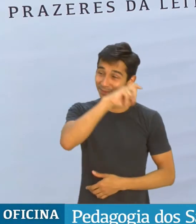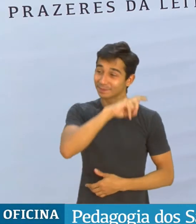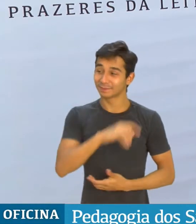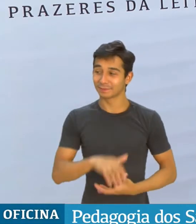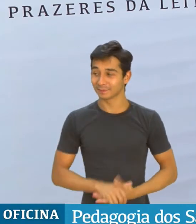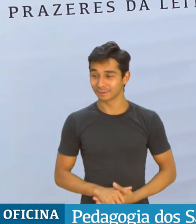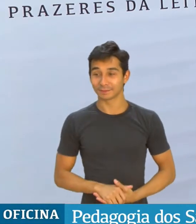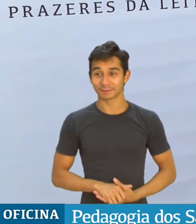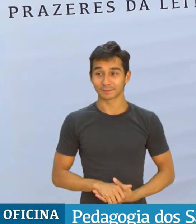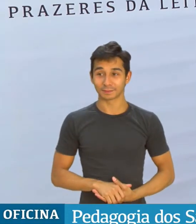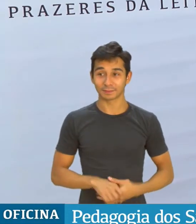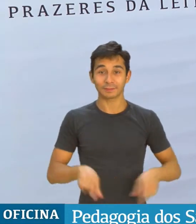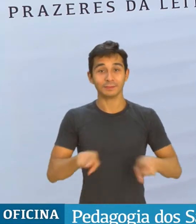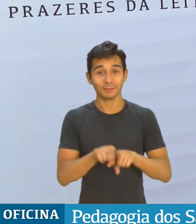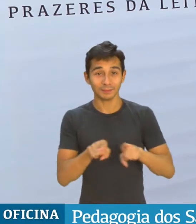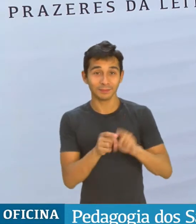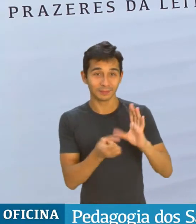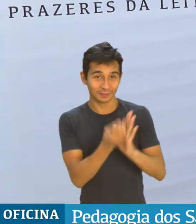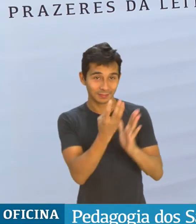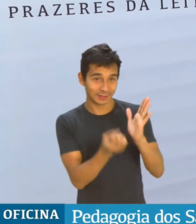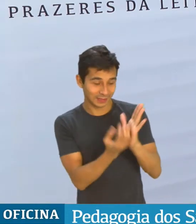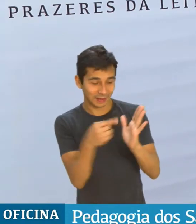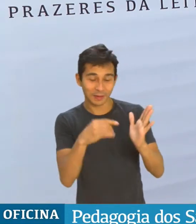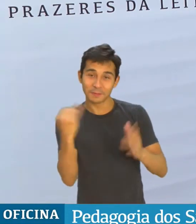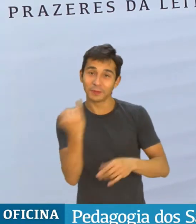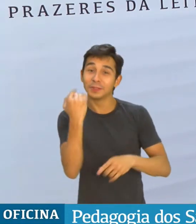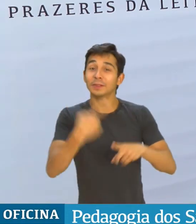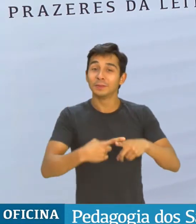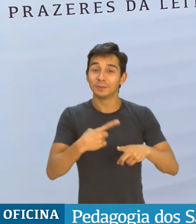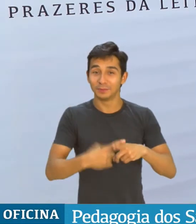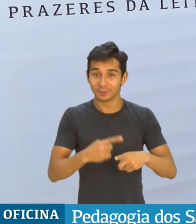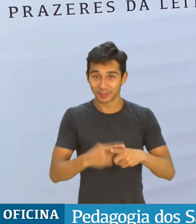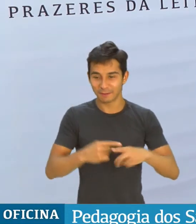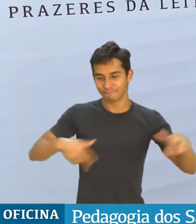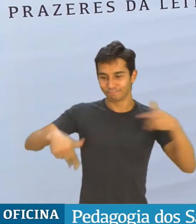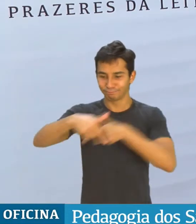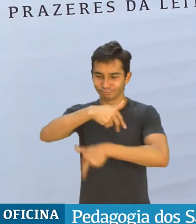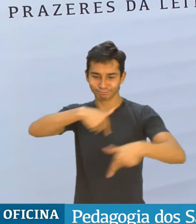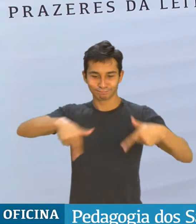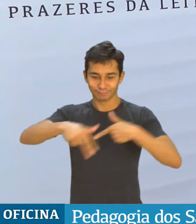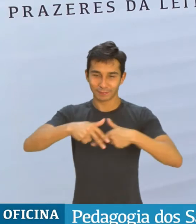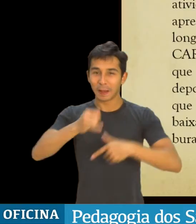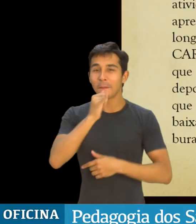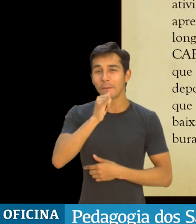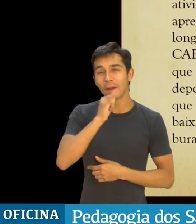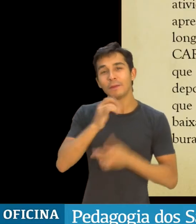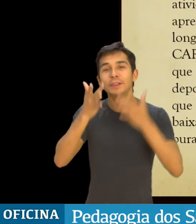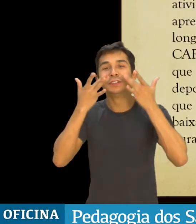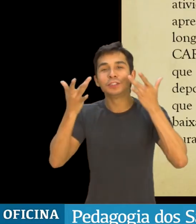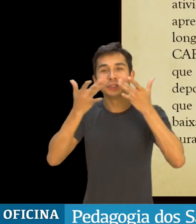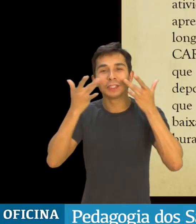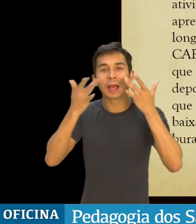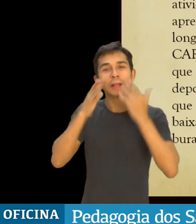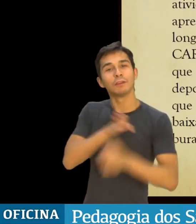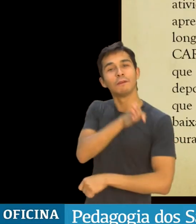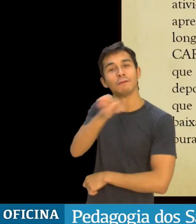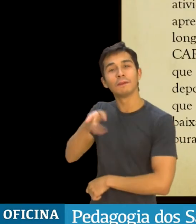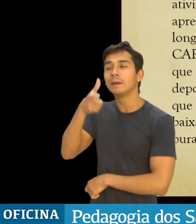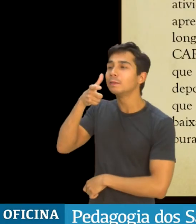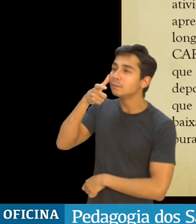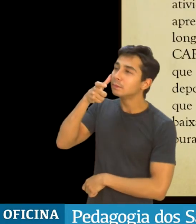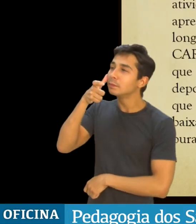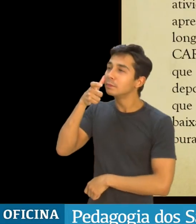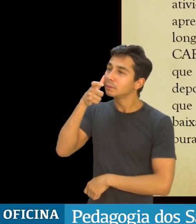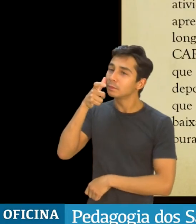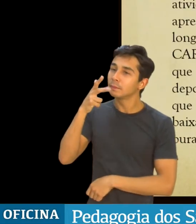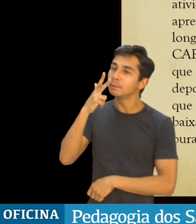Uma coisa que eu comentei no sarau é muito importante, é esse fluxo, né? Quando a gente vai assistir uma peça de teatro, a gente sempre vê as